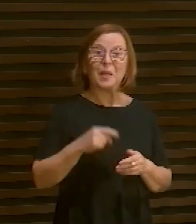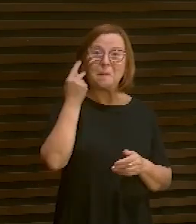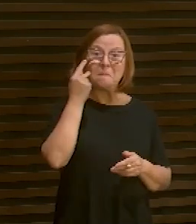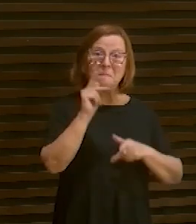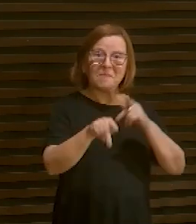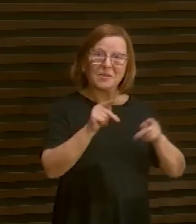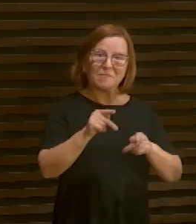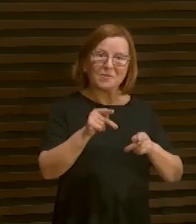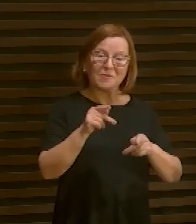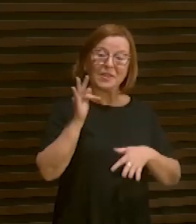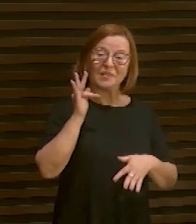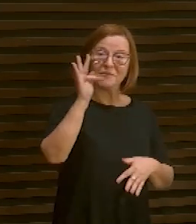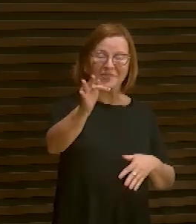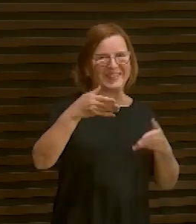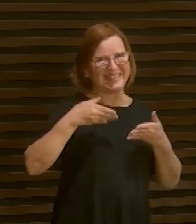de nascer,